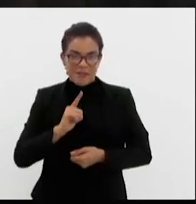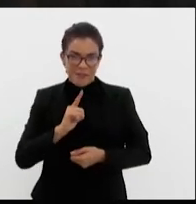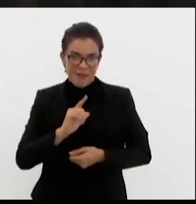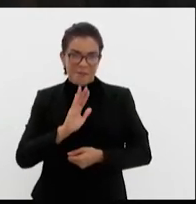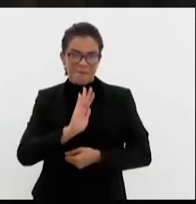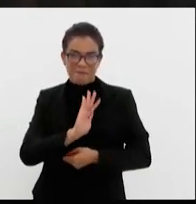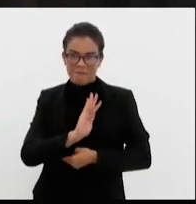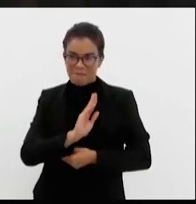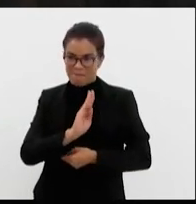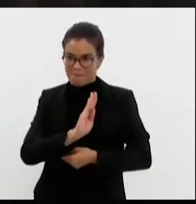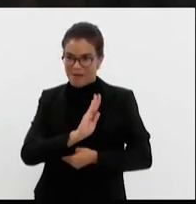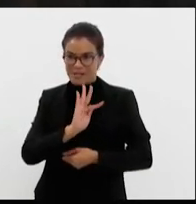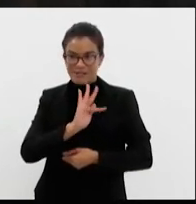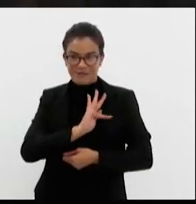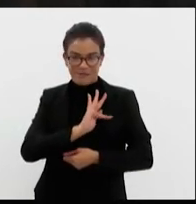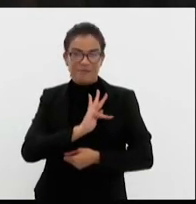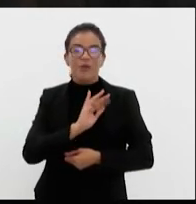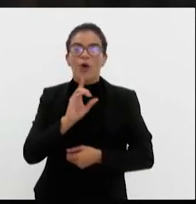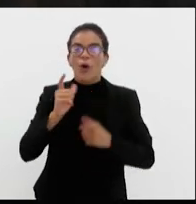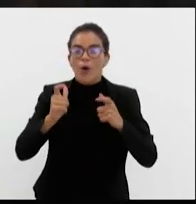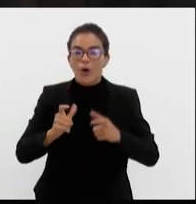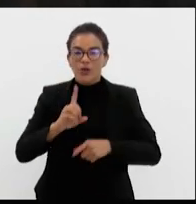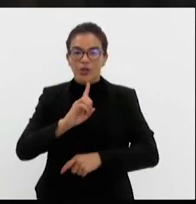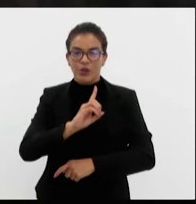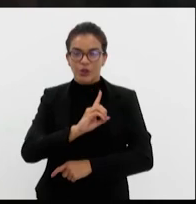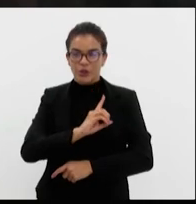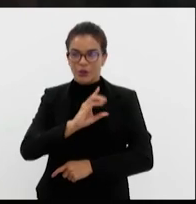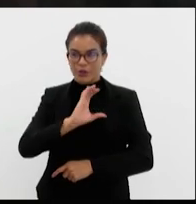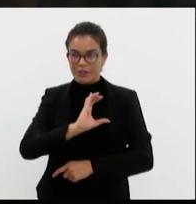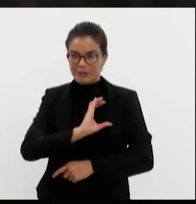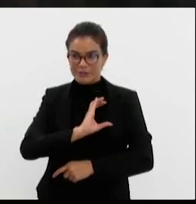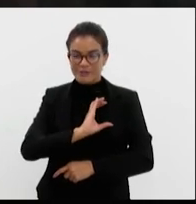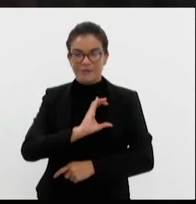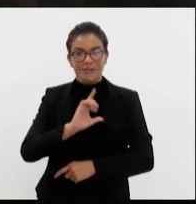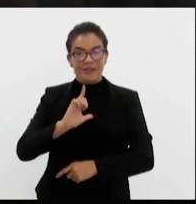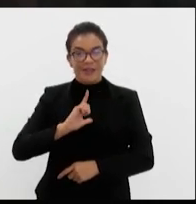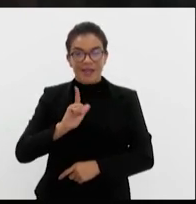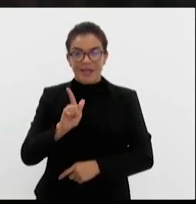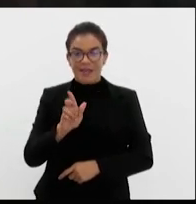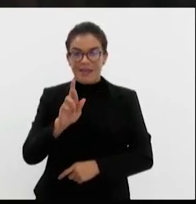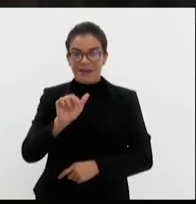preferencialmente no Duque de Caxias, tem lá a Grande Rio.